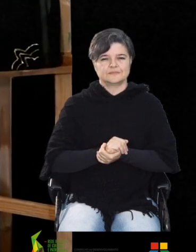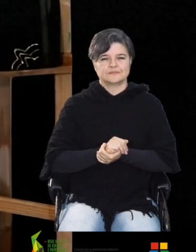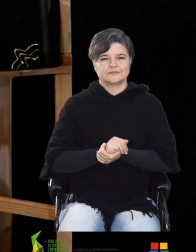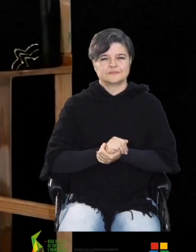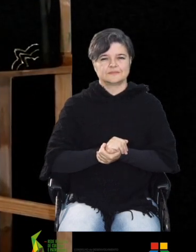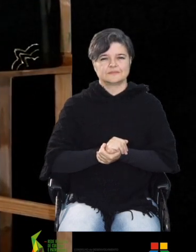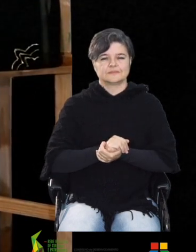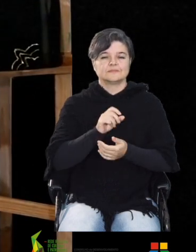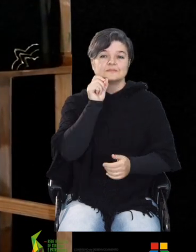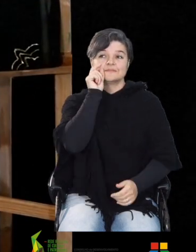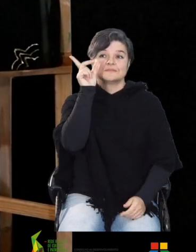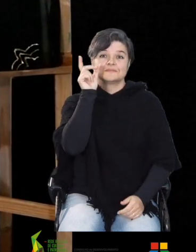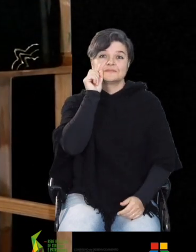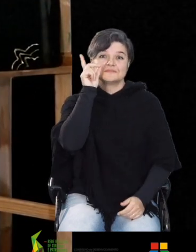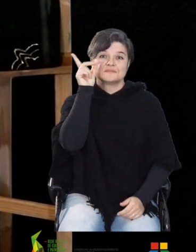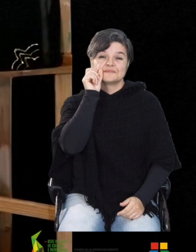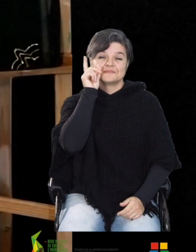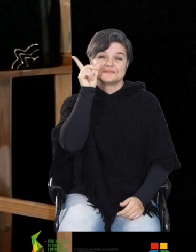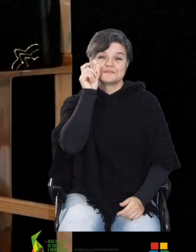e aí